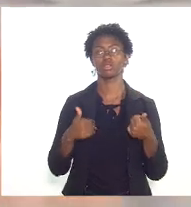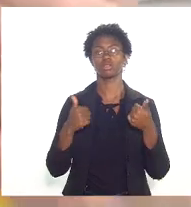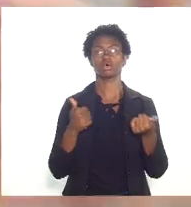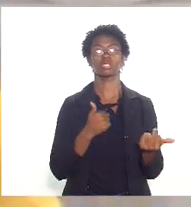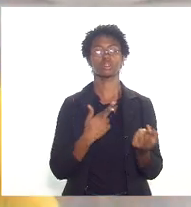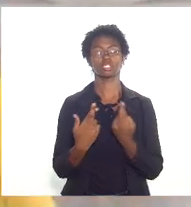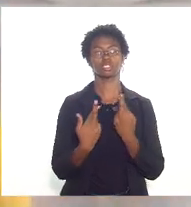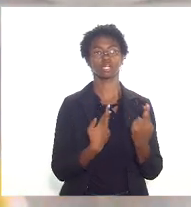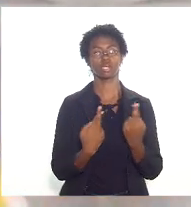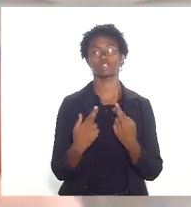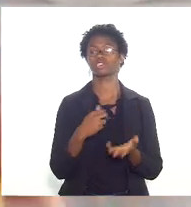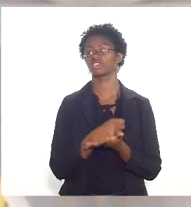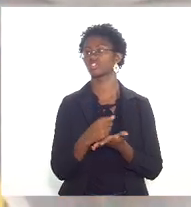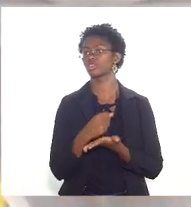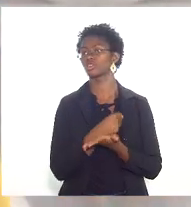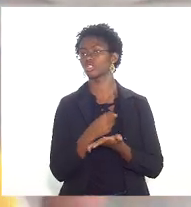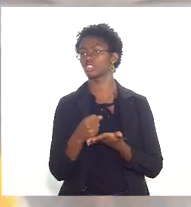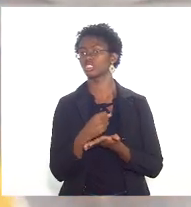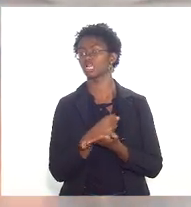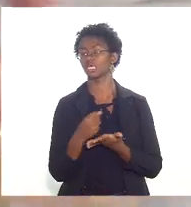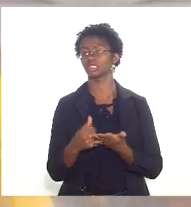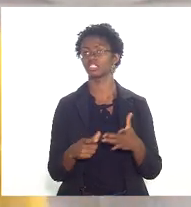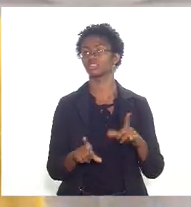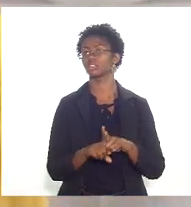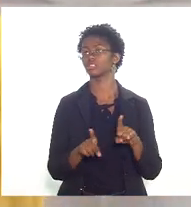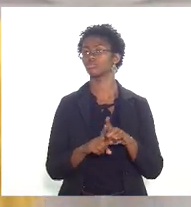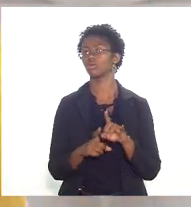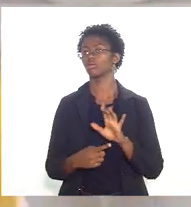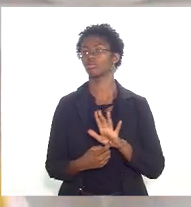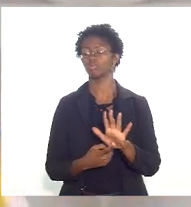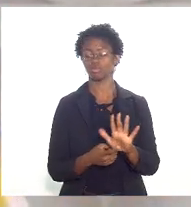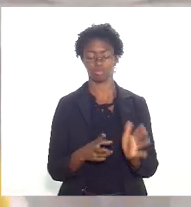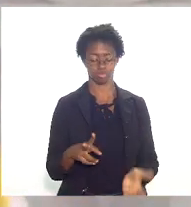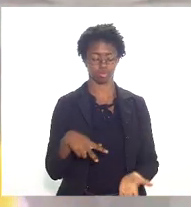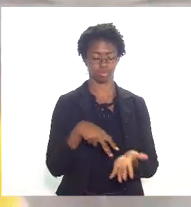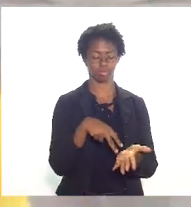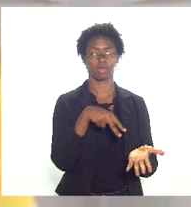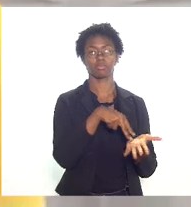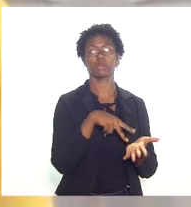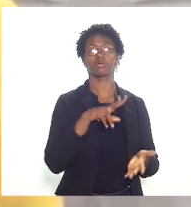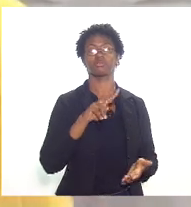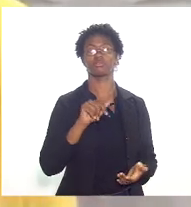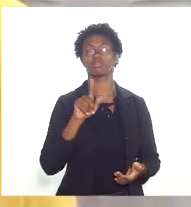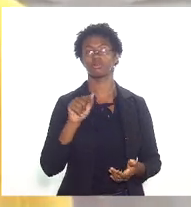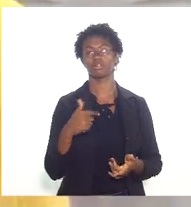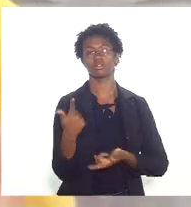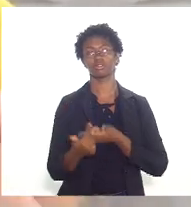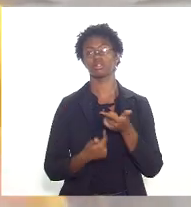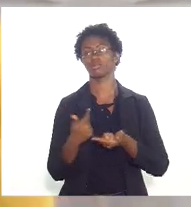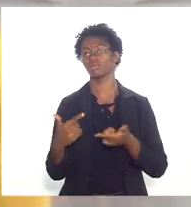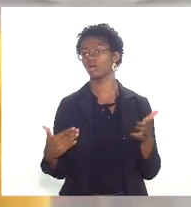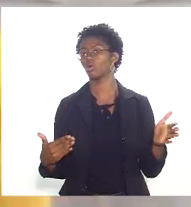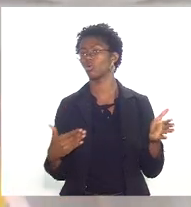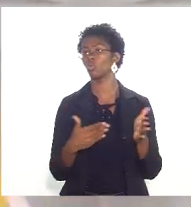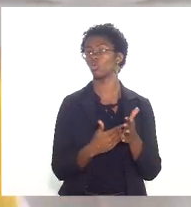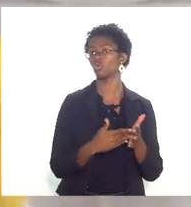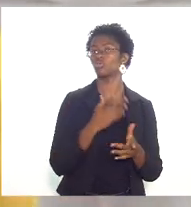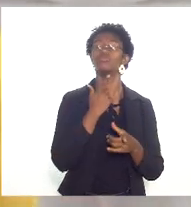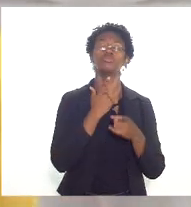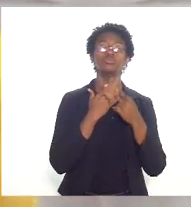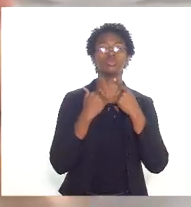de contratação de meio orar indicação de postos de trabalho ele tem o Último desejo